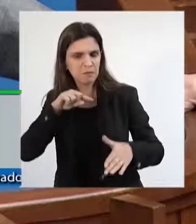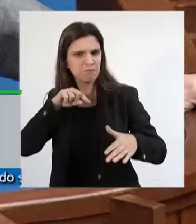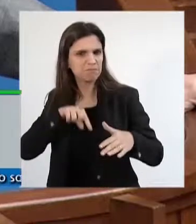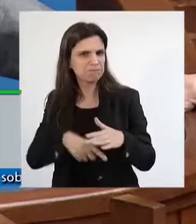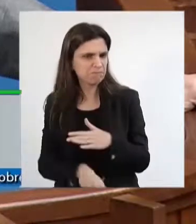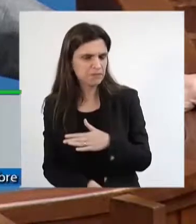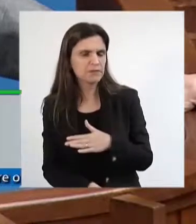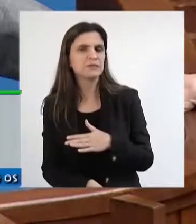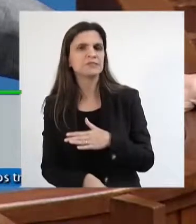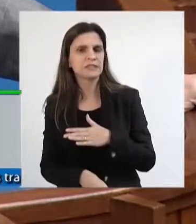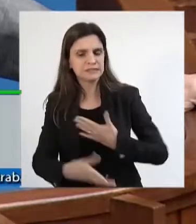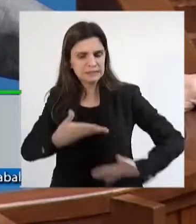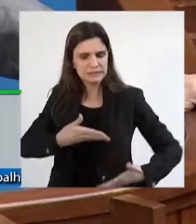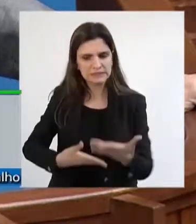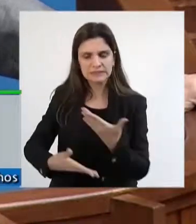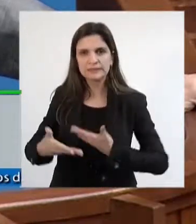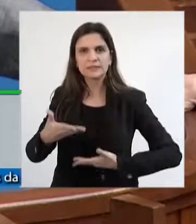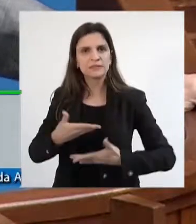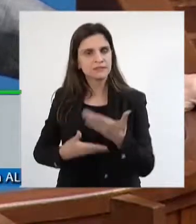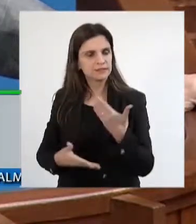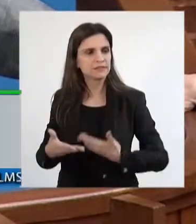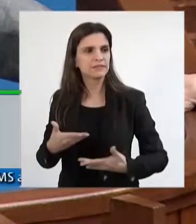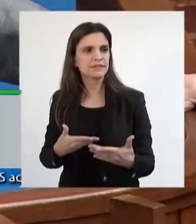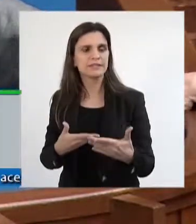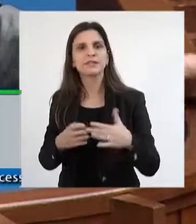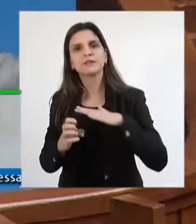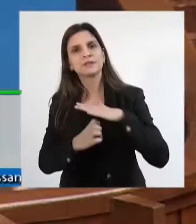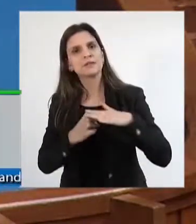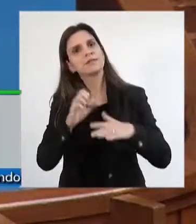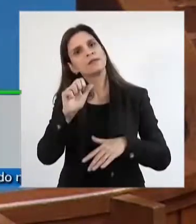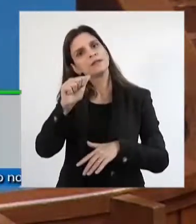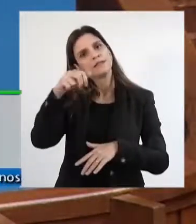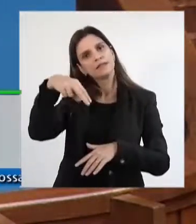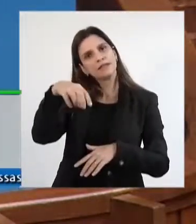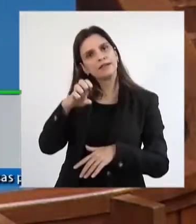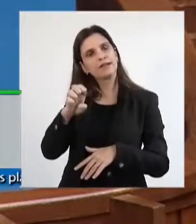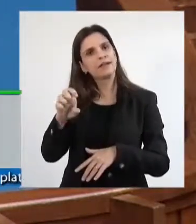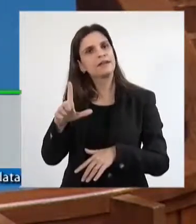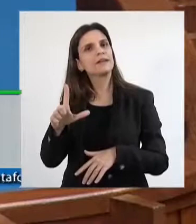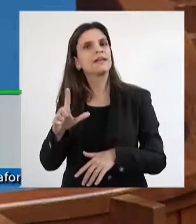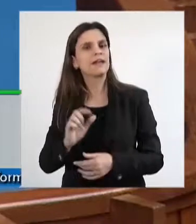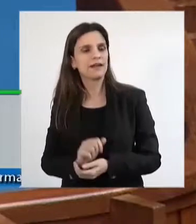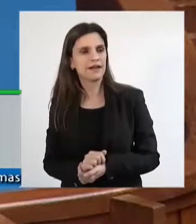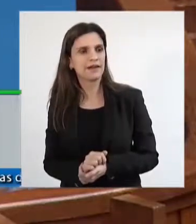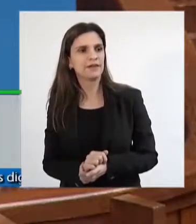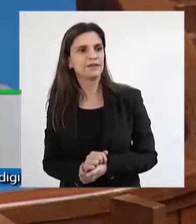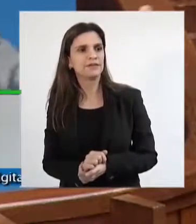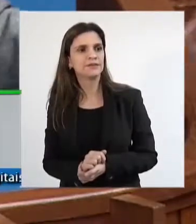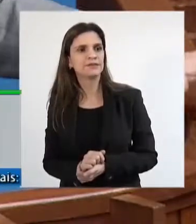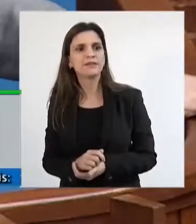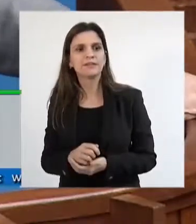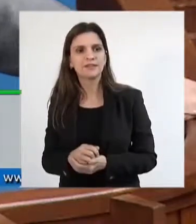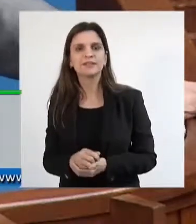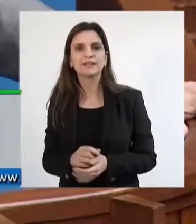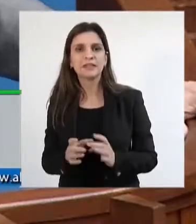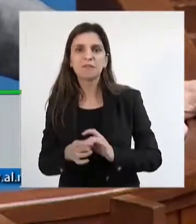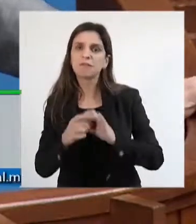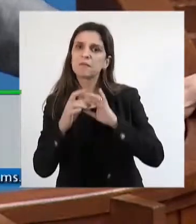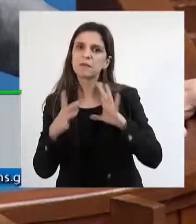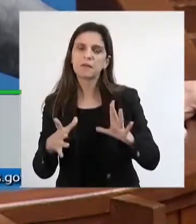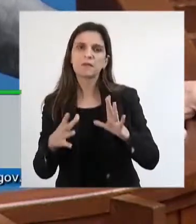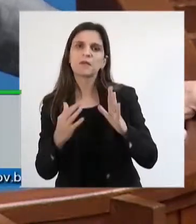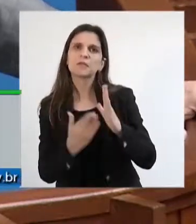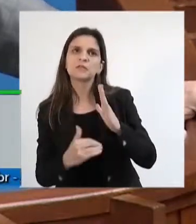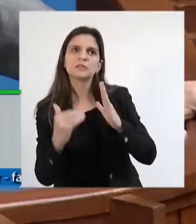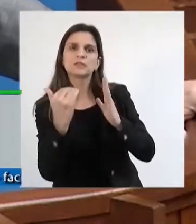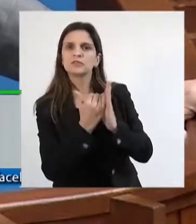da negociação da ANEEL, né, que autorizou esse reajuste 12,39